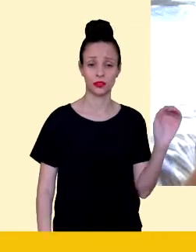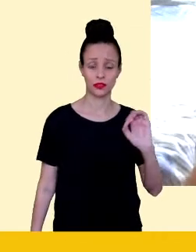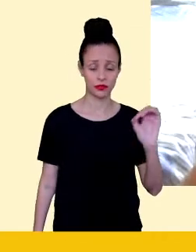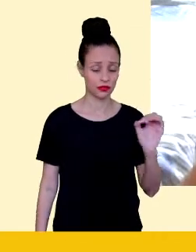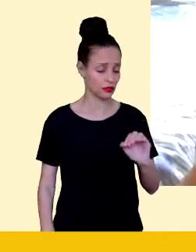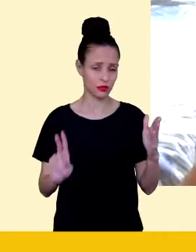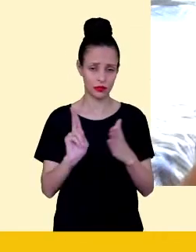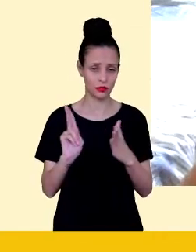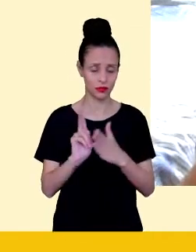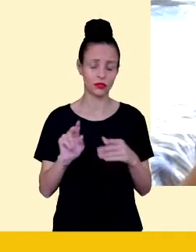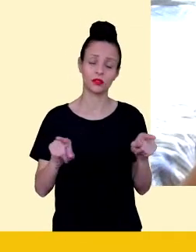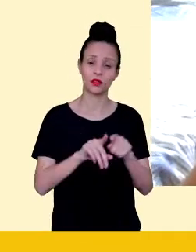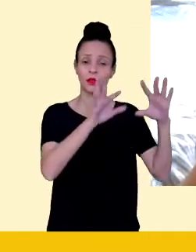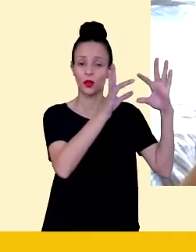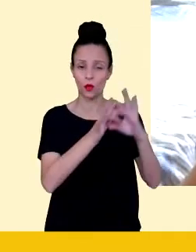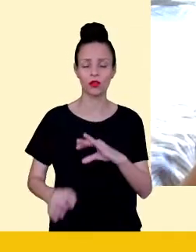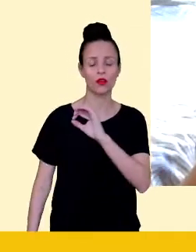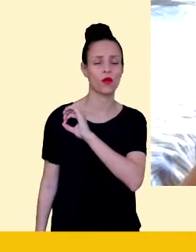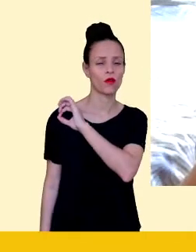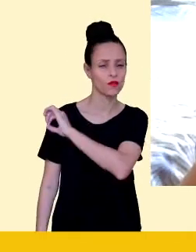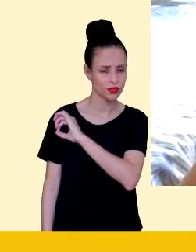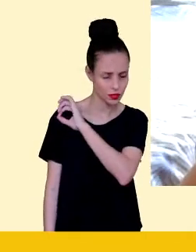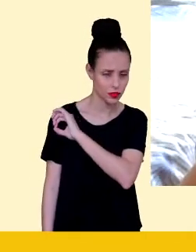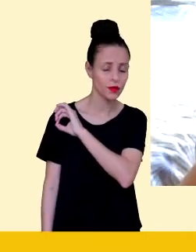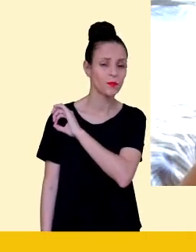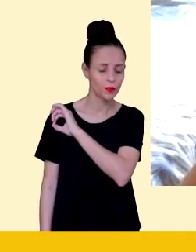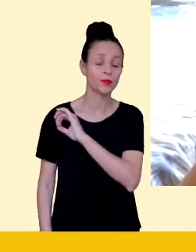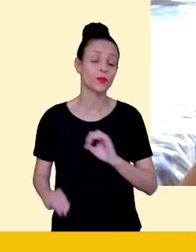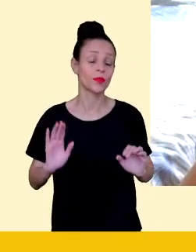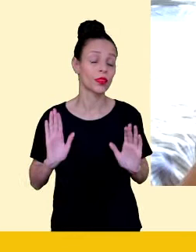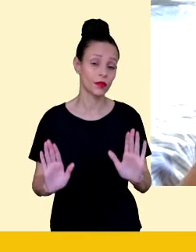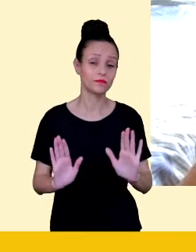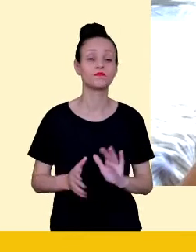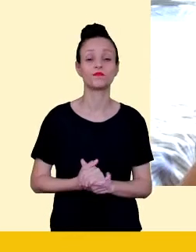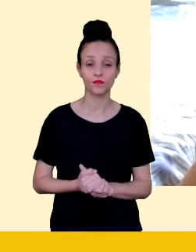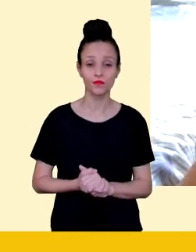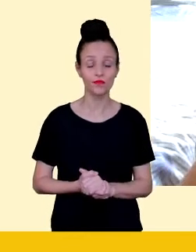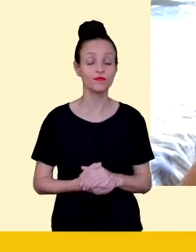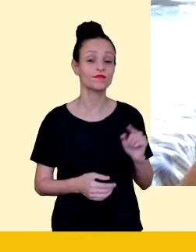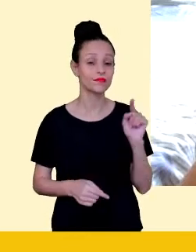coletivamente com realizadores indígenas ou até em contexto de oficina,